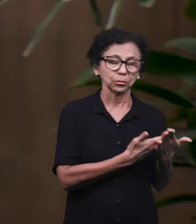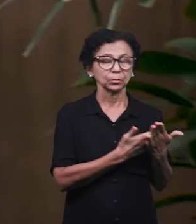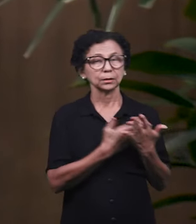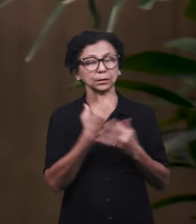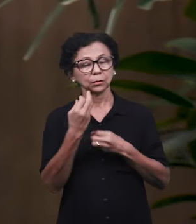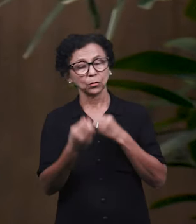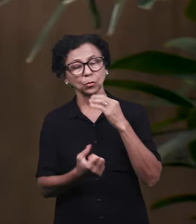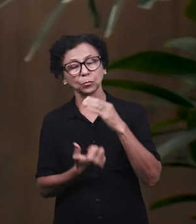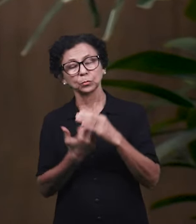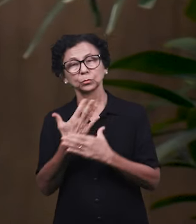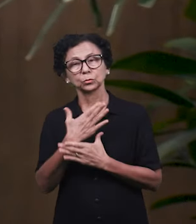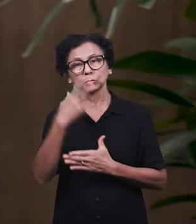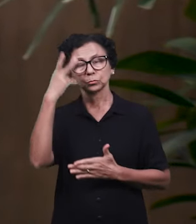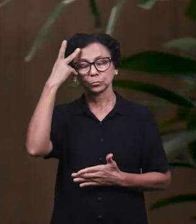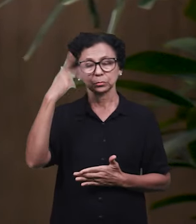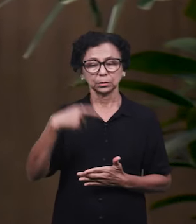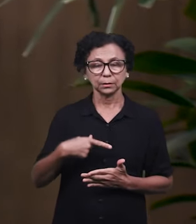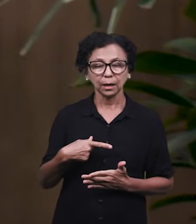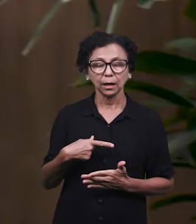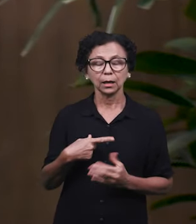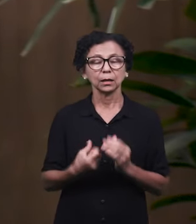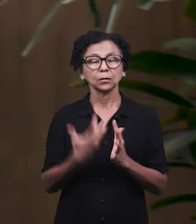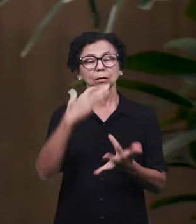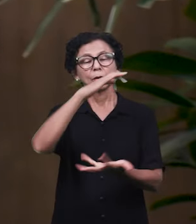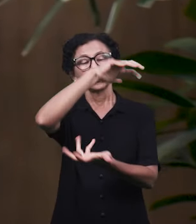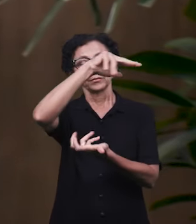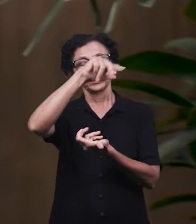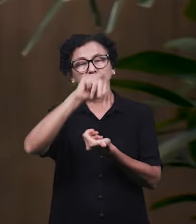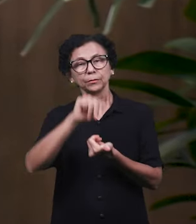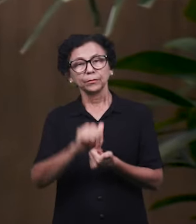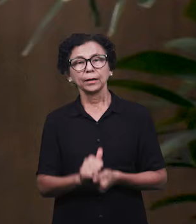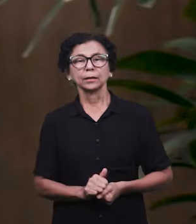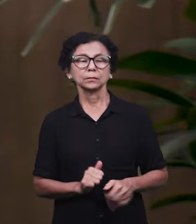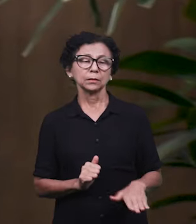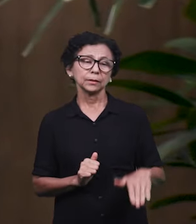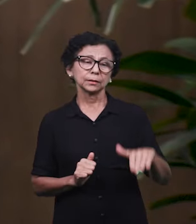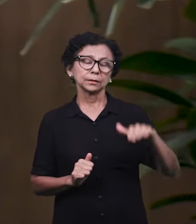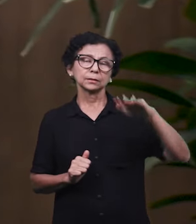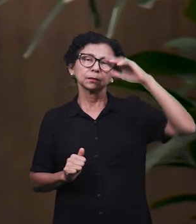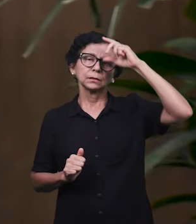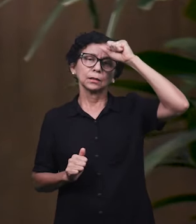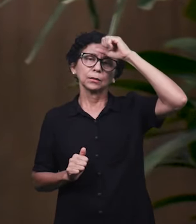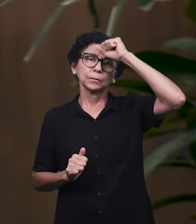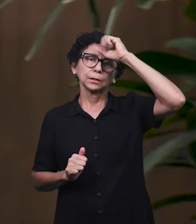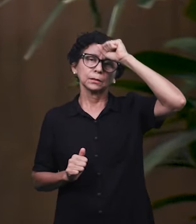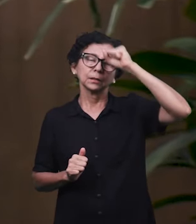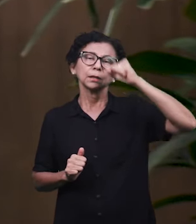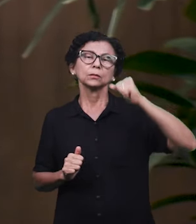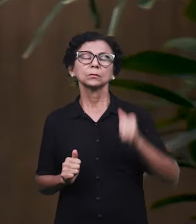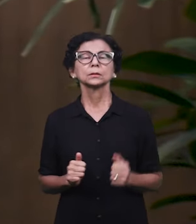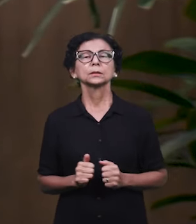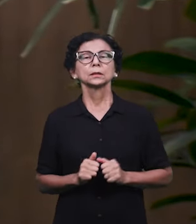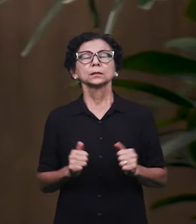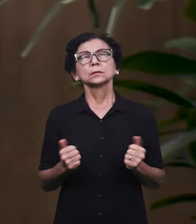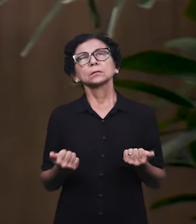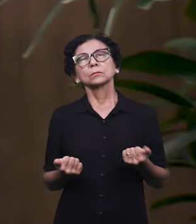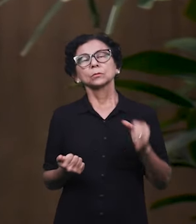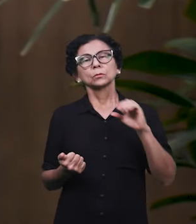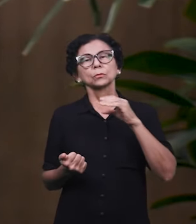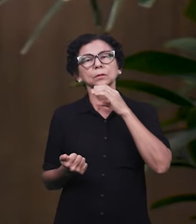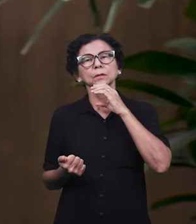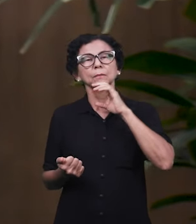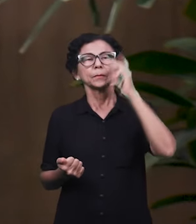do conhecimento humano, faz parte das ideias da razão humana. Mas o que ele precisa mesmo é de entender que existe